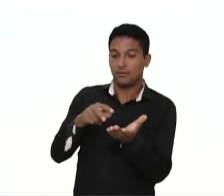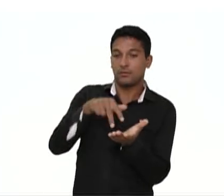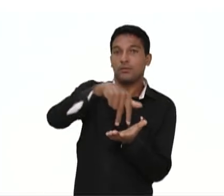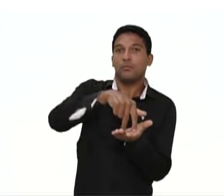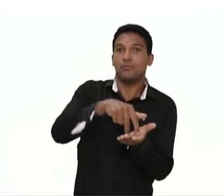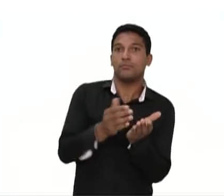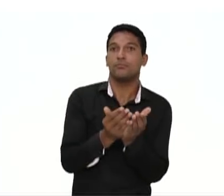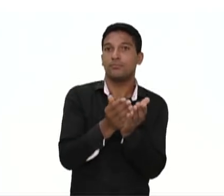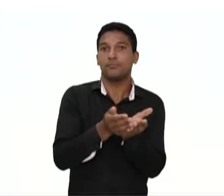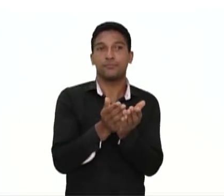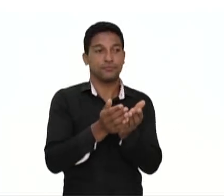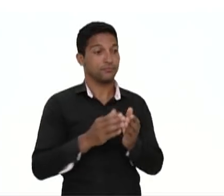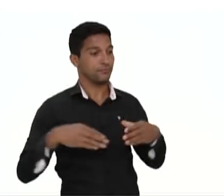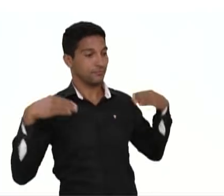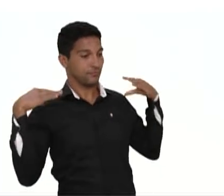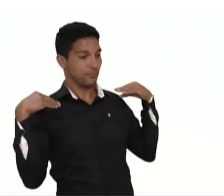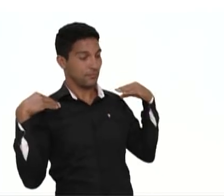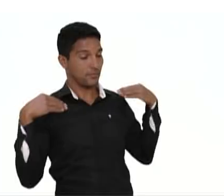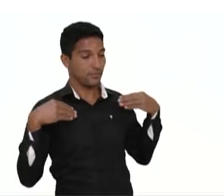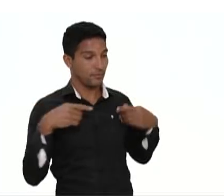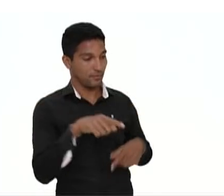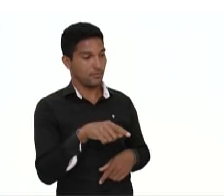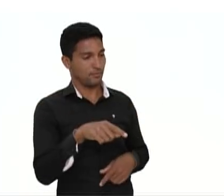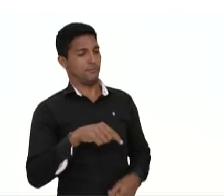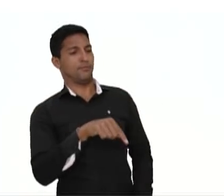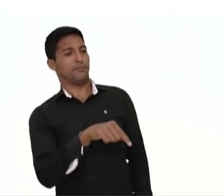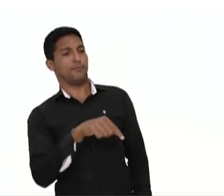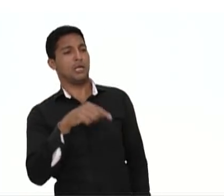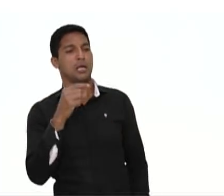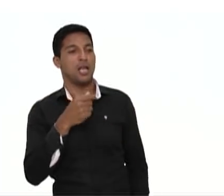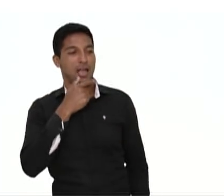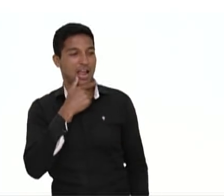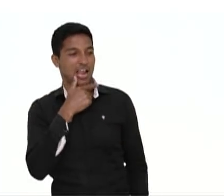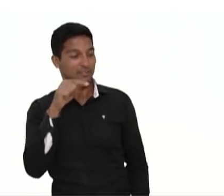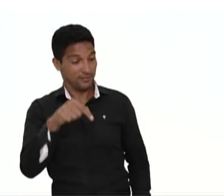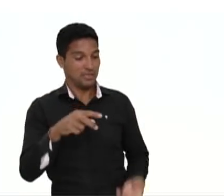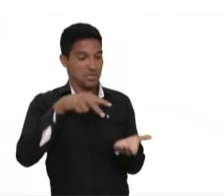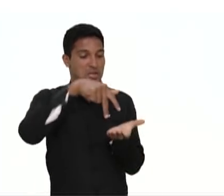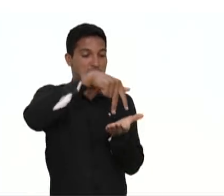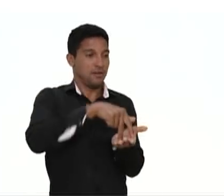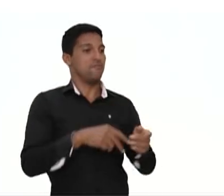Anjo, não se embarca a tirania neste batel divinal.